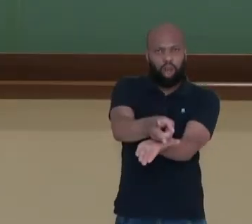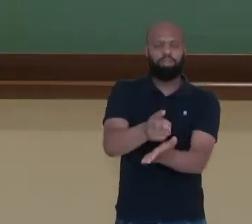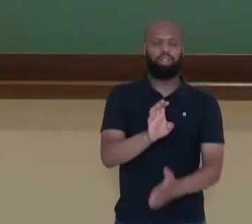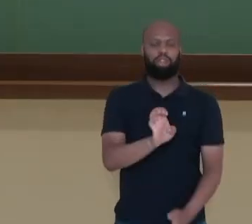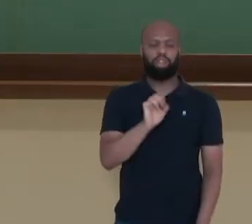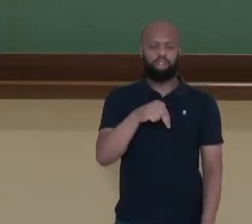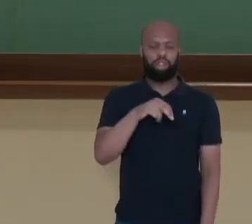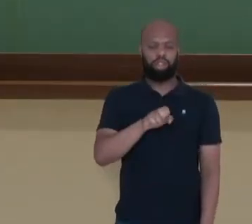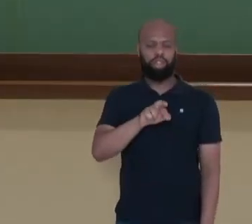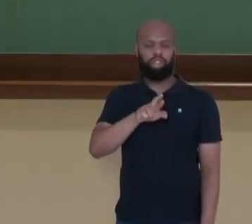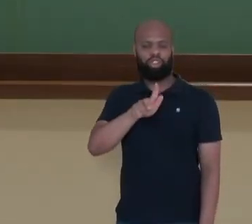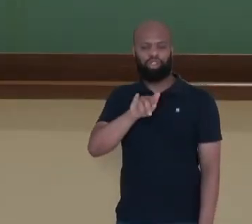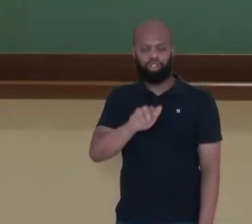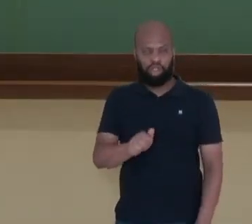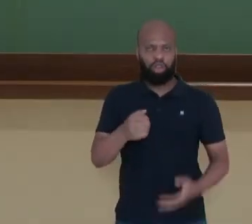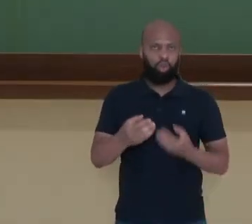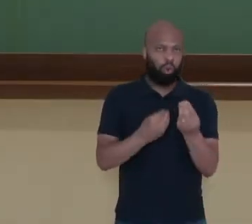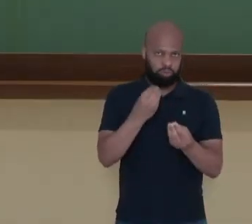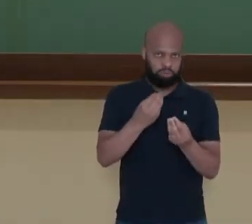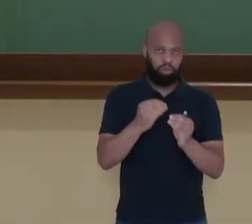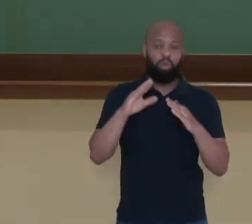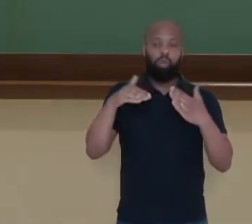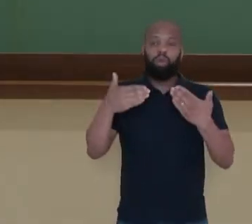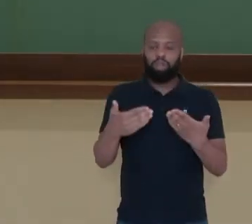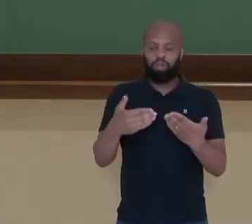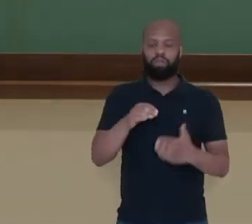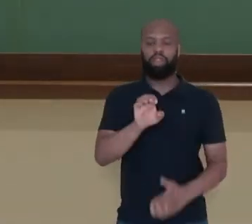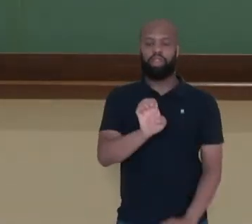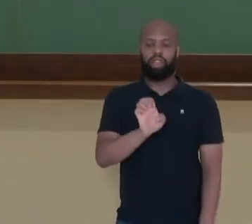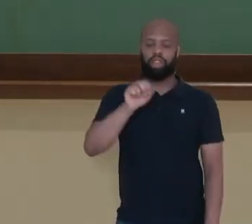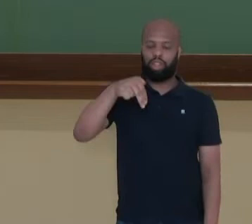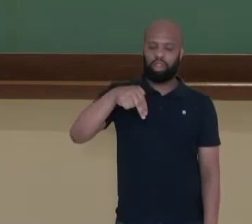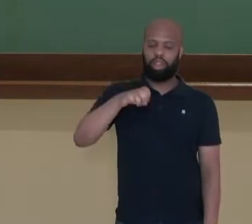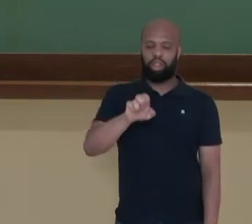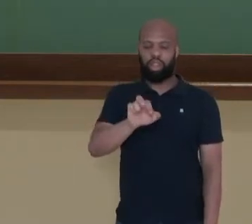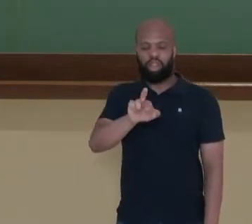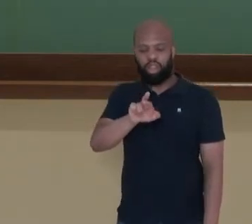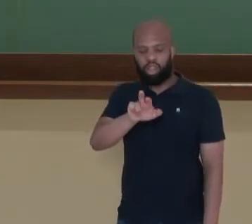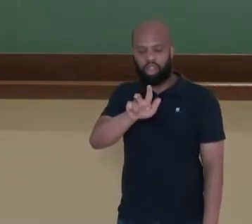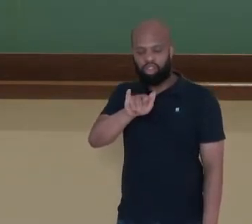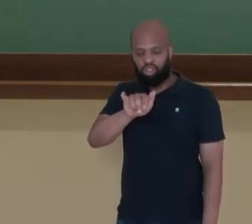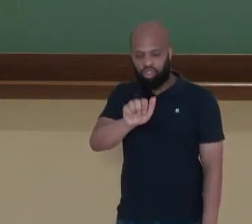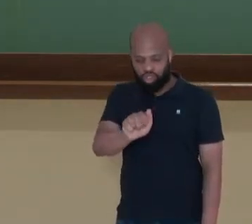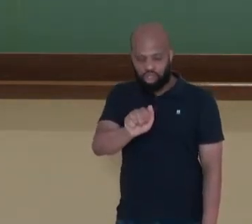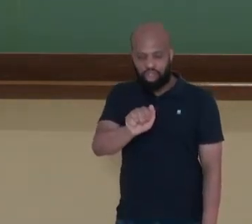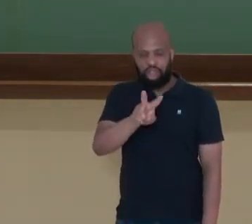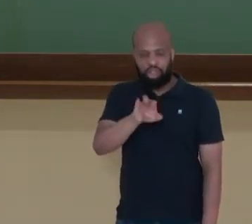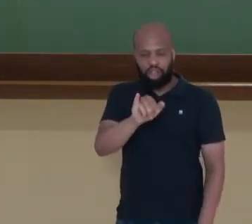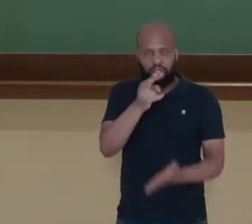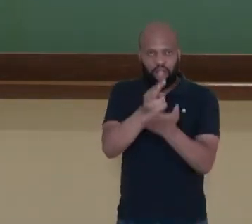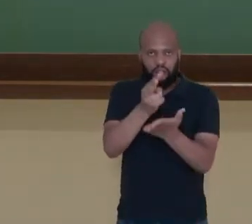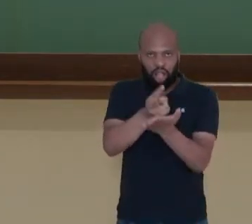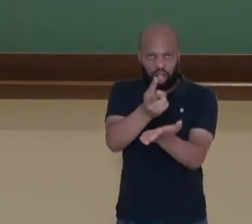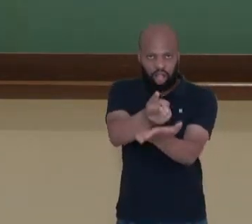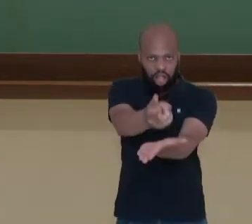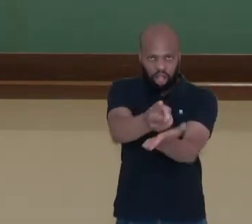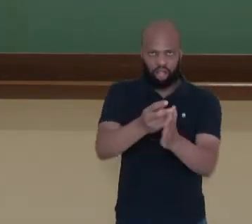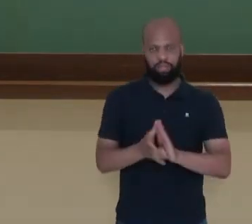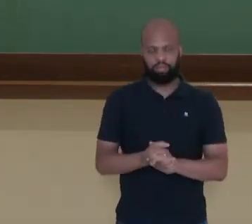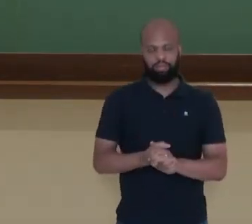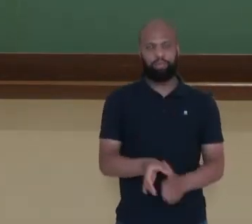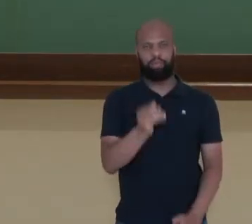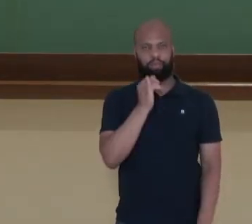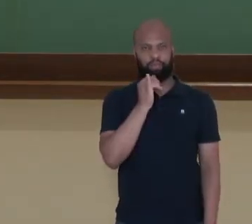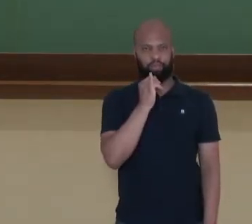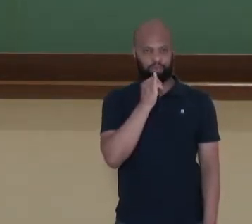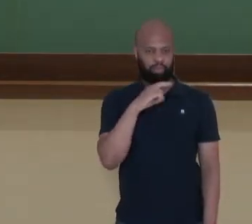interessante de se falar, de que energia, ela sempre se conserva. Energia sim. Ou seja, por exemplo,